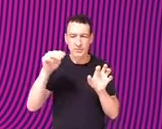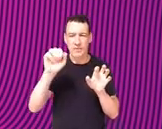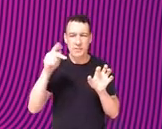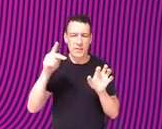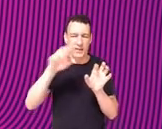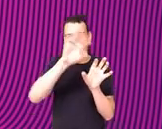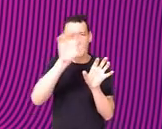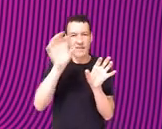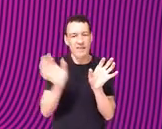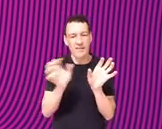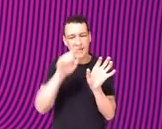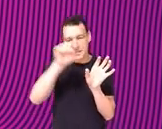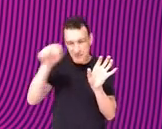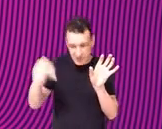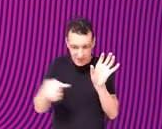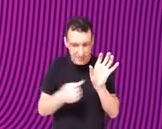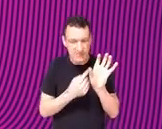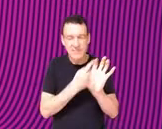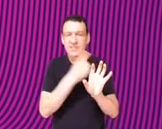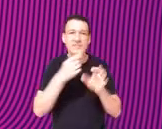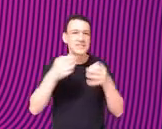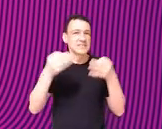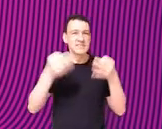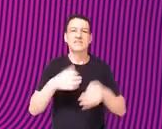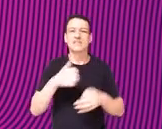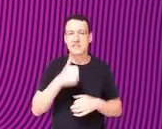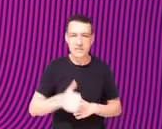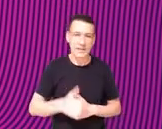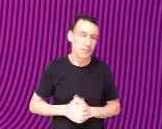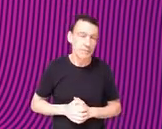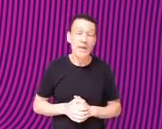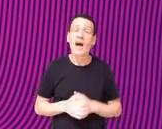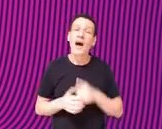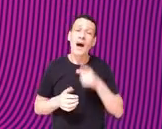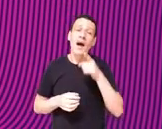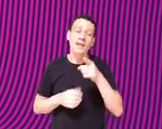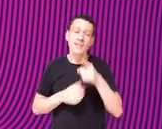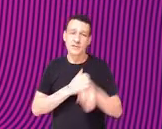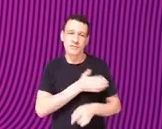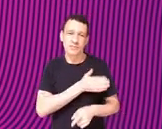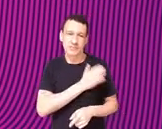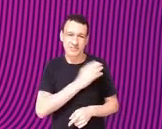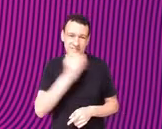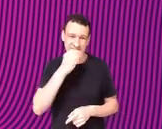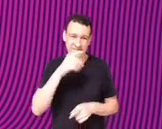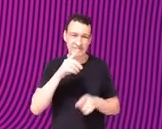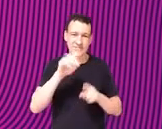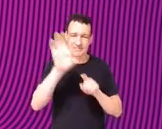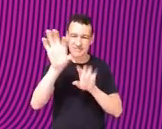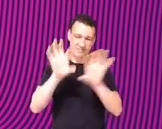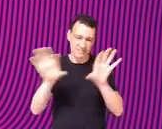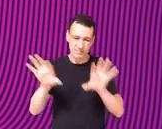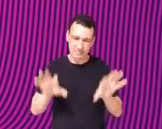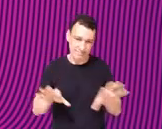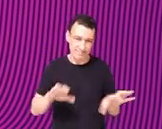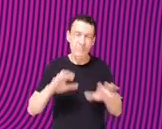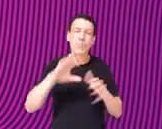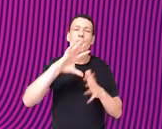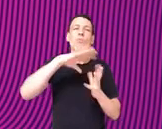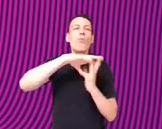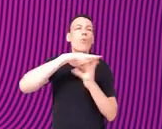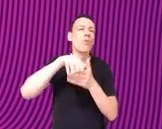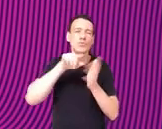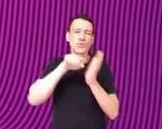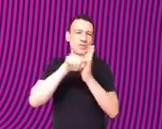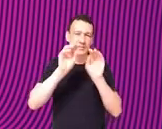cardíaca no mundo. Vemos que há algumas diferenças entre os continentes, nos casos mais cardiopatia hipertensiva, noutros casos mais cardiopatia isquémica,